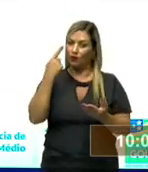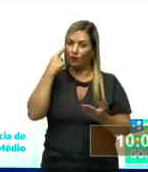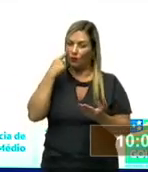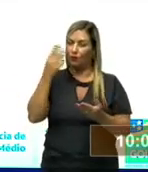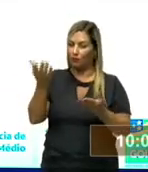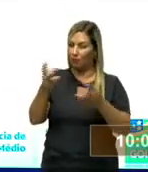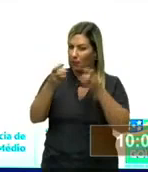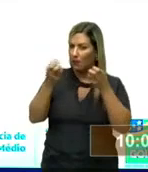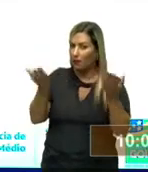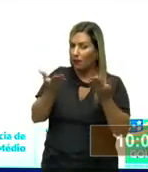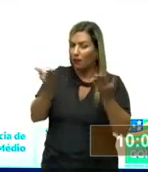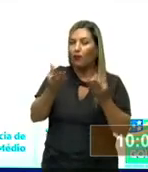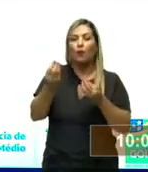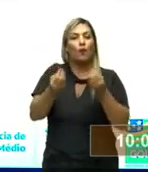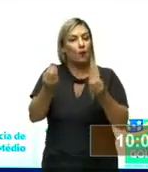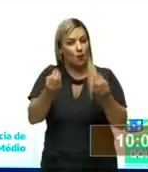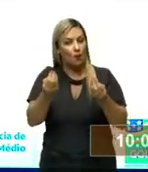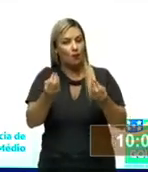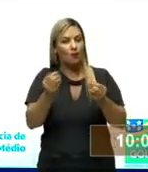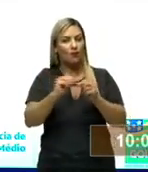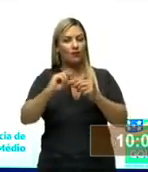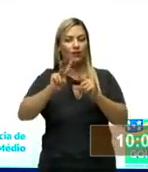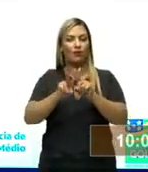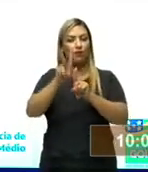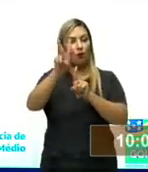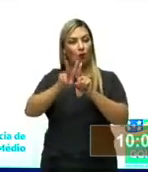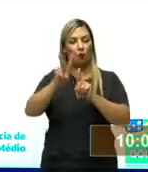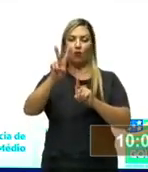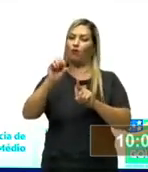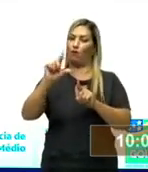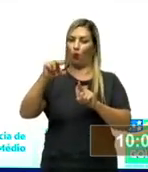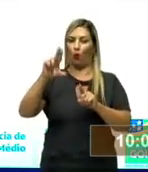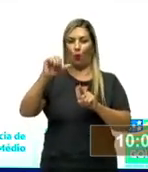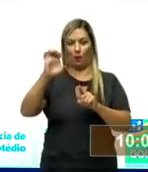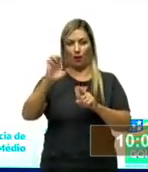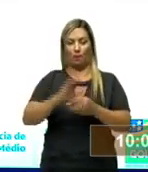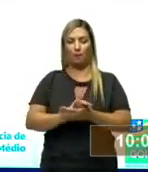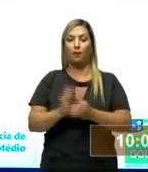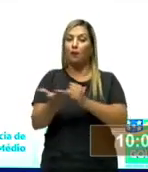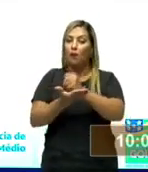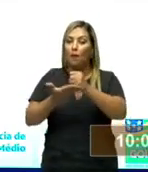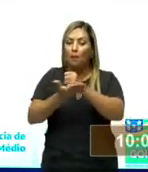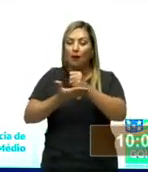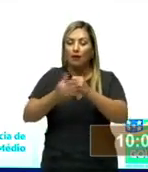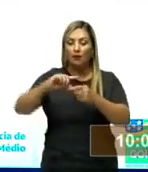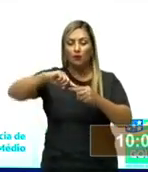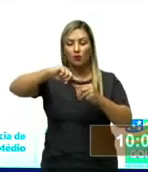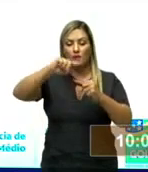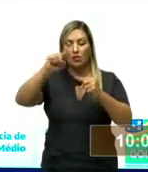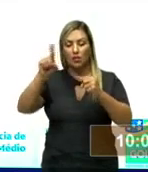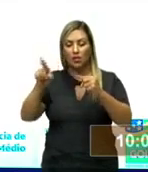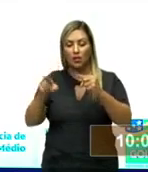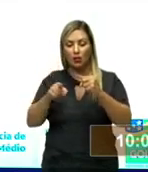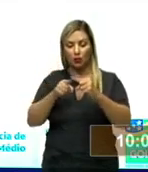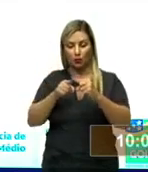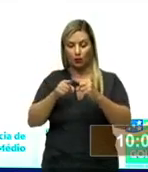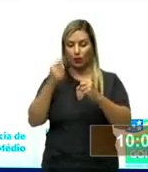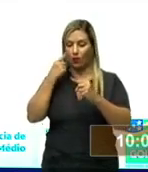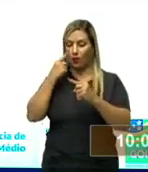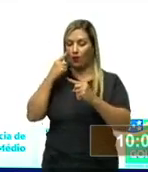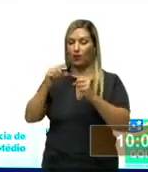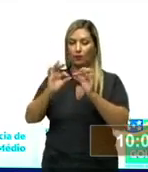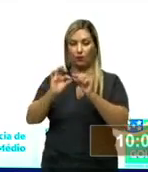a gente vai ver que Glorinha como é que vai ser o volume então Ó a base é um círculo eu